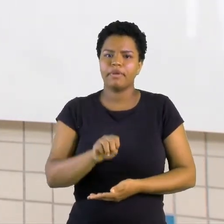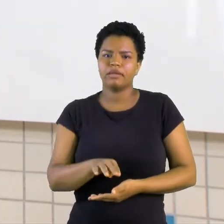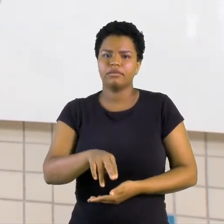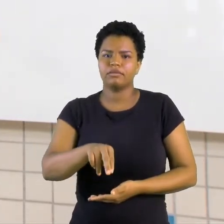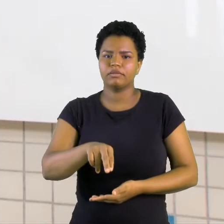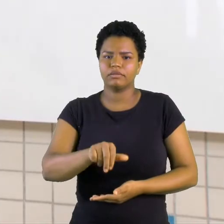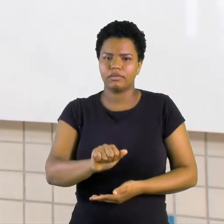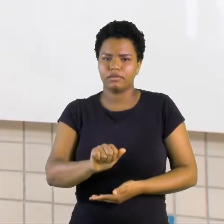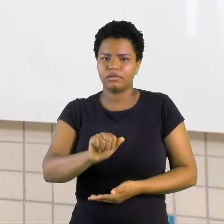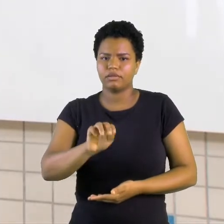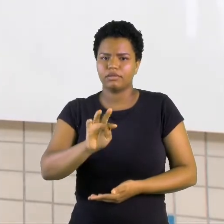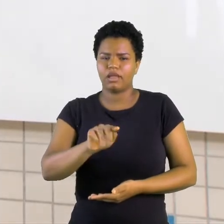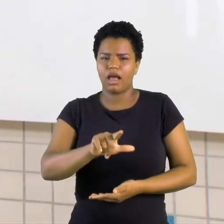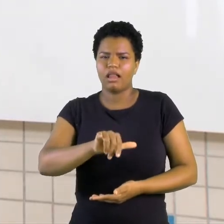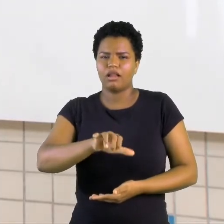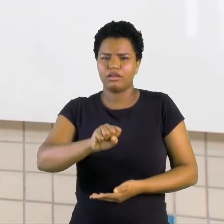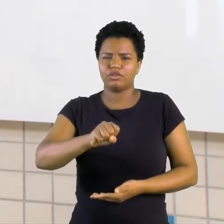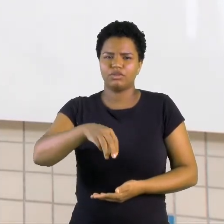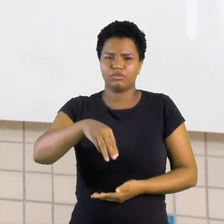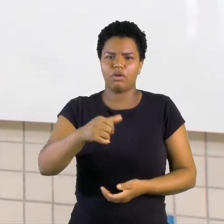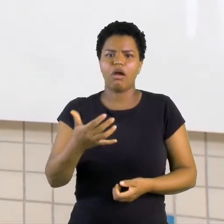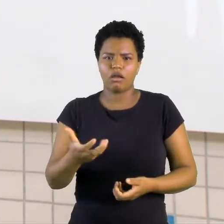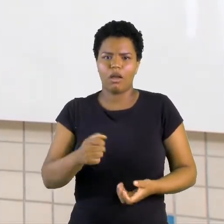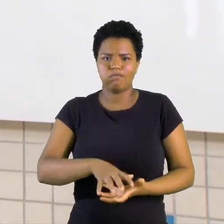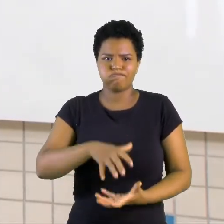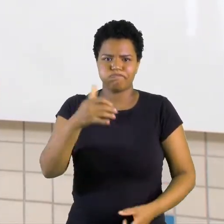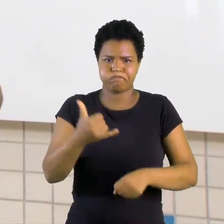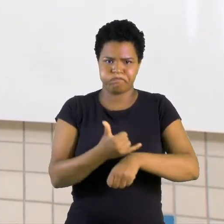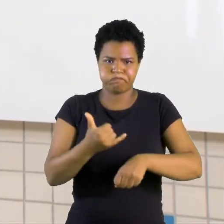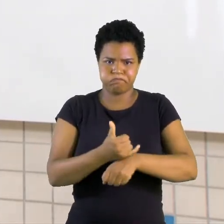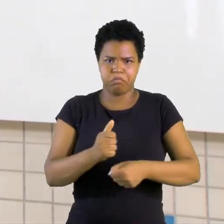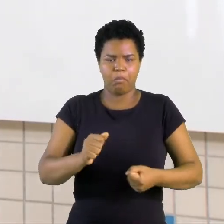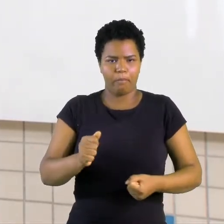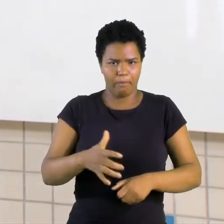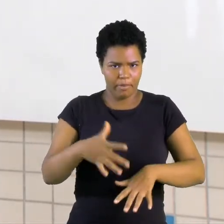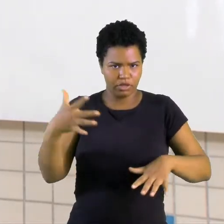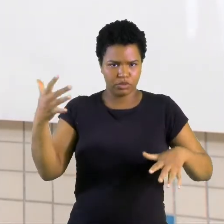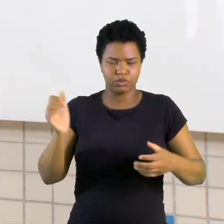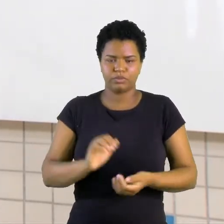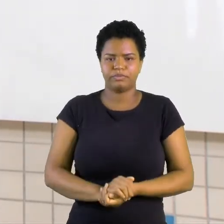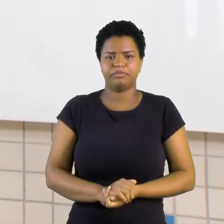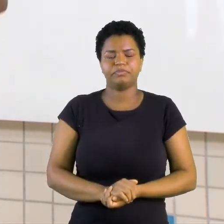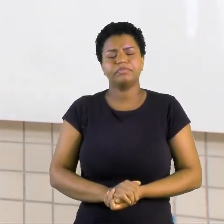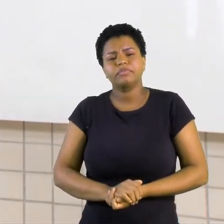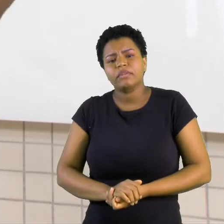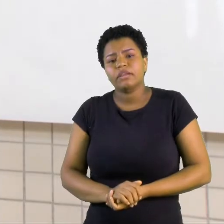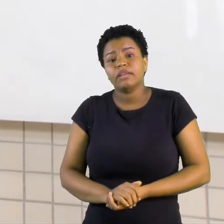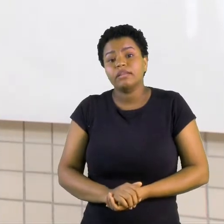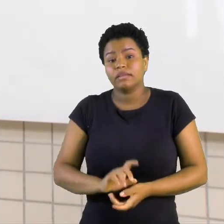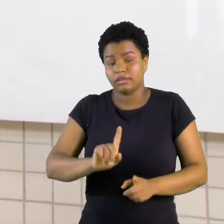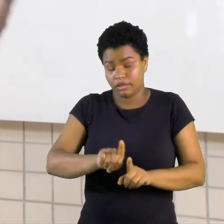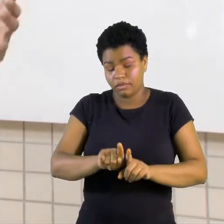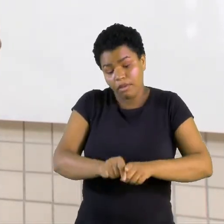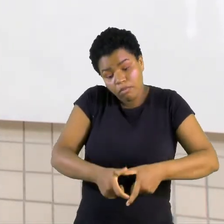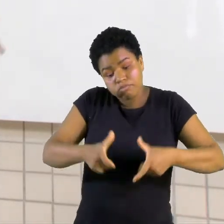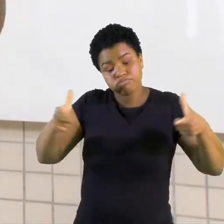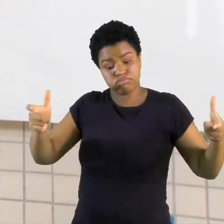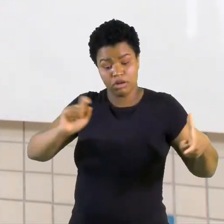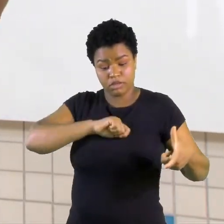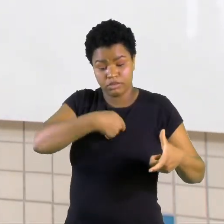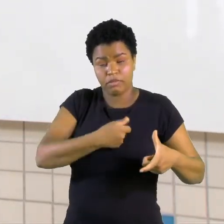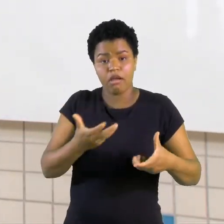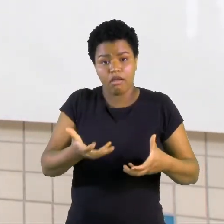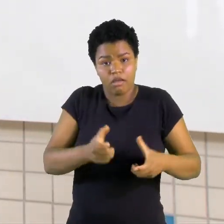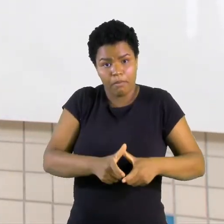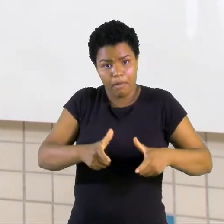queriam acumular metais preciosos. Também motivações políticas, ou seja, a Espanha queria se expandir, né, enquanto império e ter